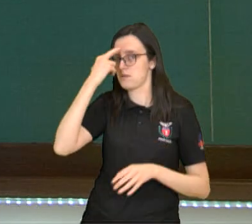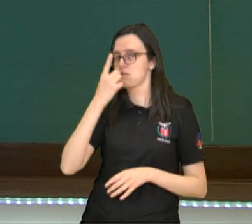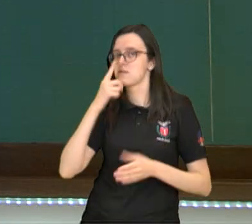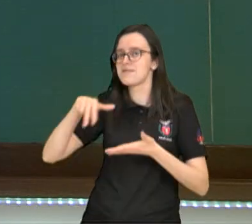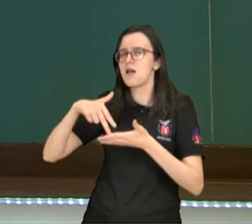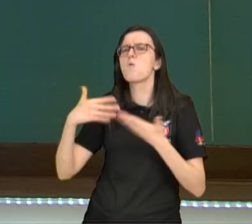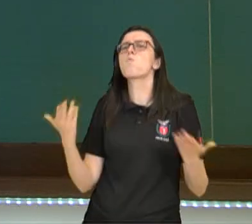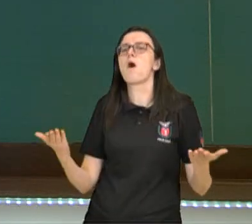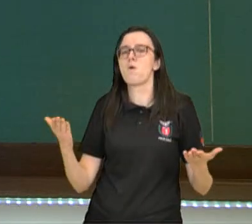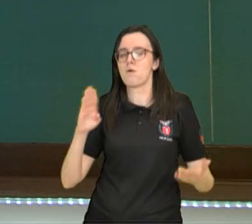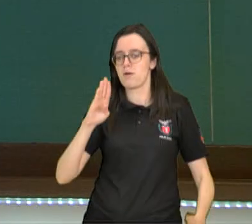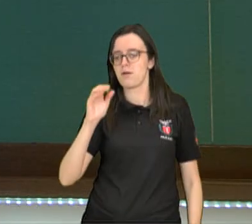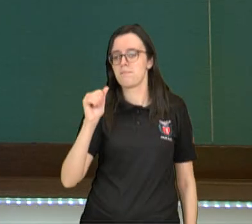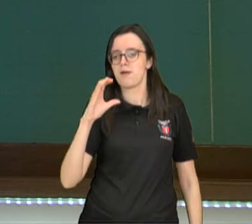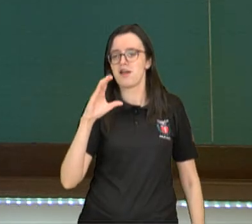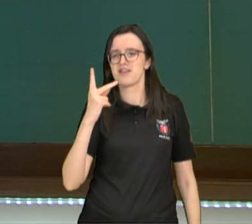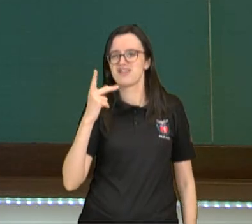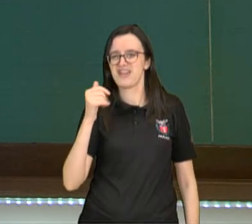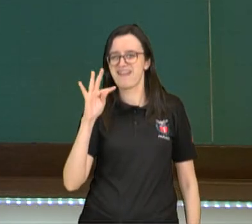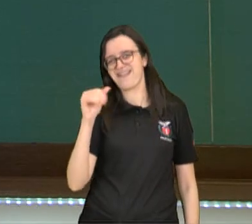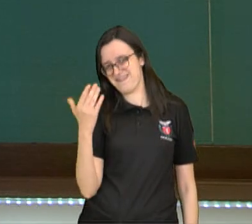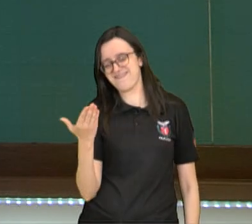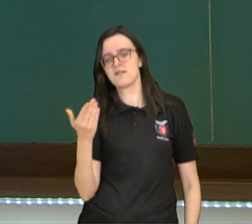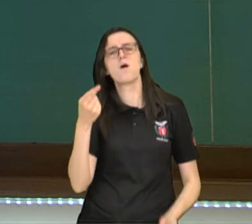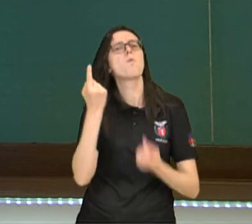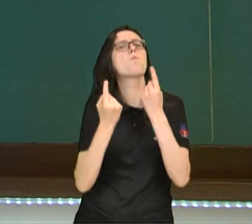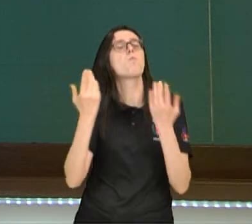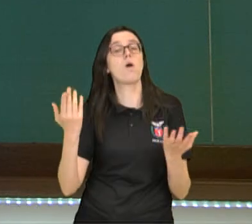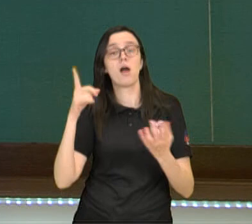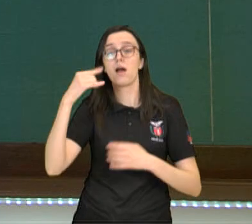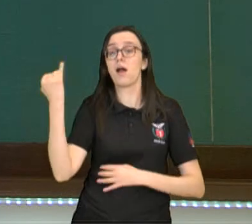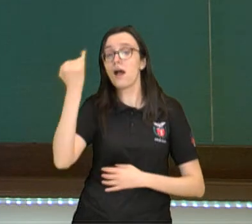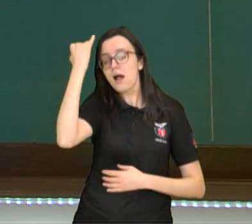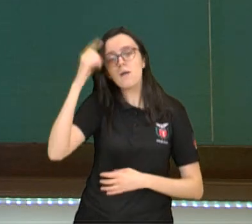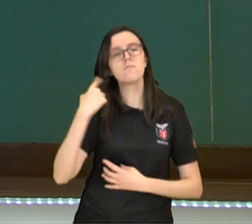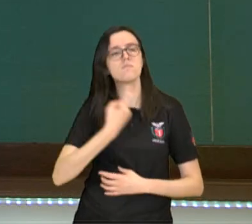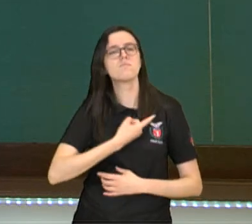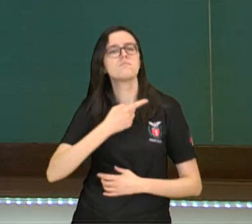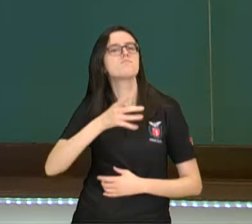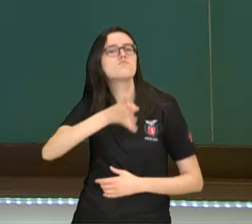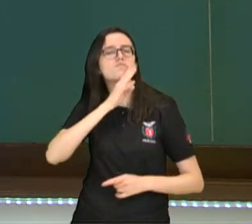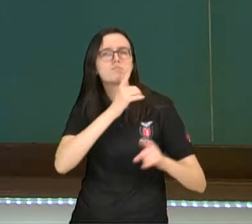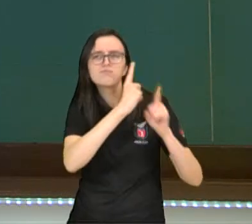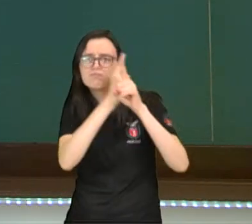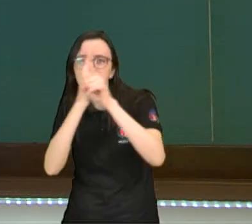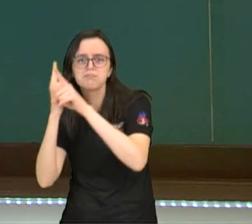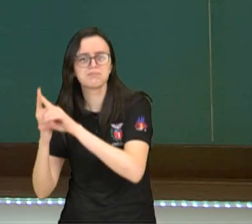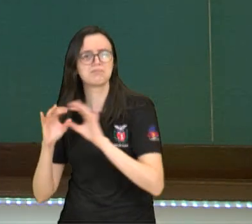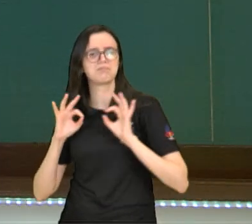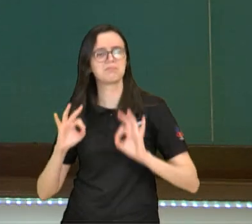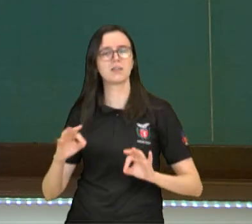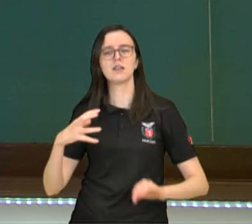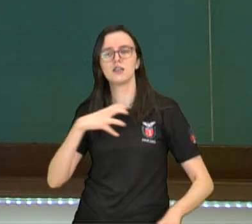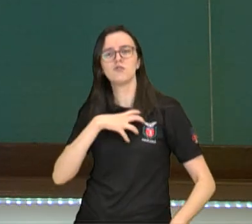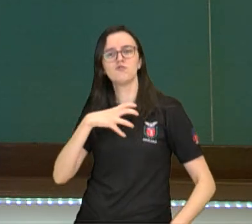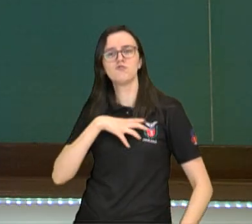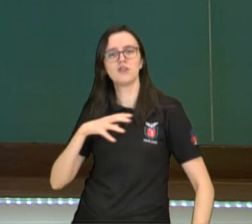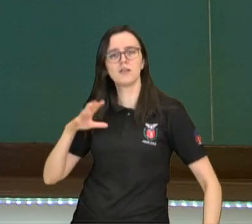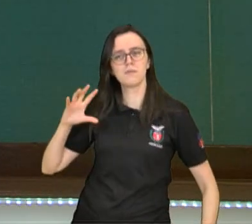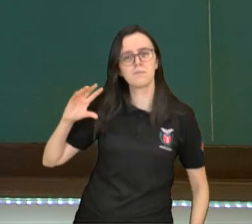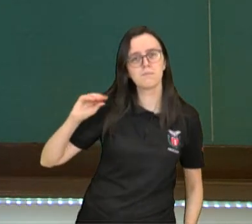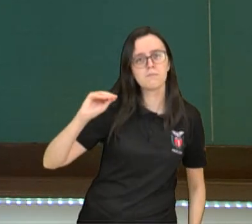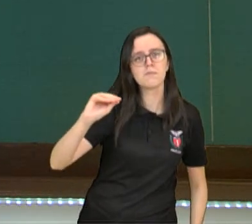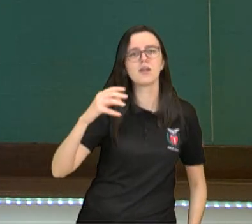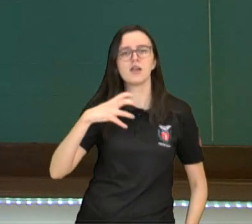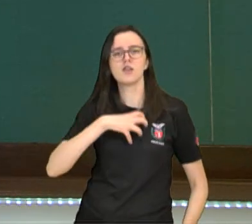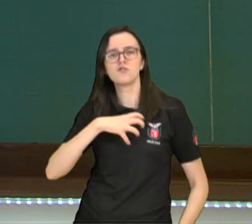sugestão de resposta. O importante é vocês terem identificado esses instrumentos. Vocês podem ter escrito de uma outra forma, contanto